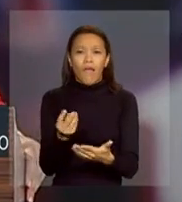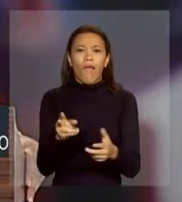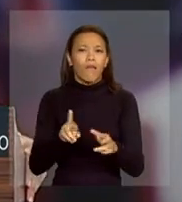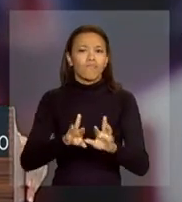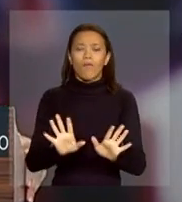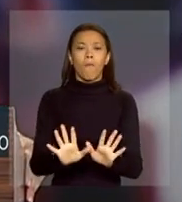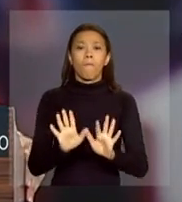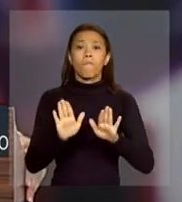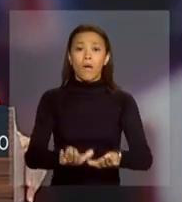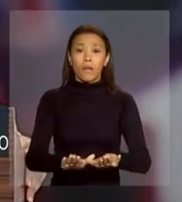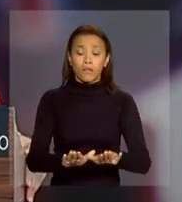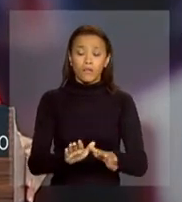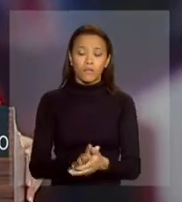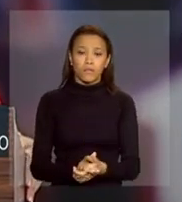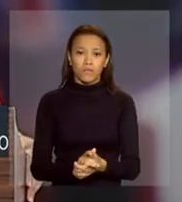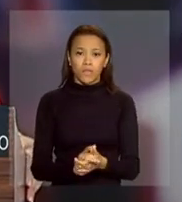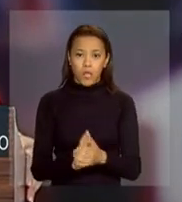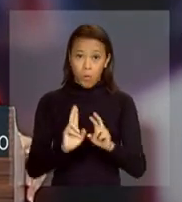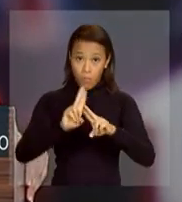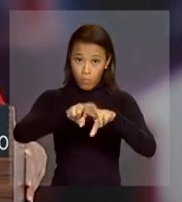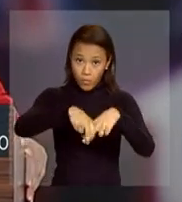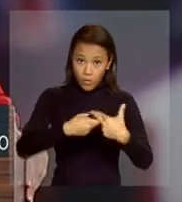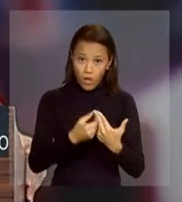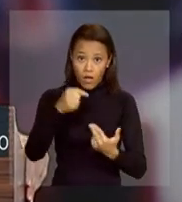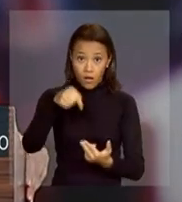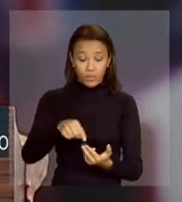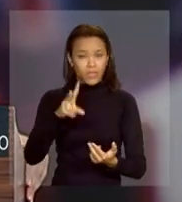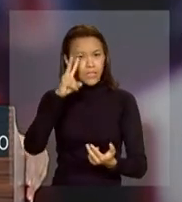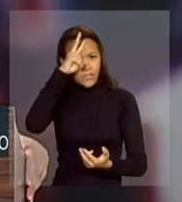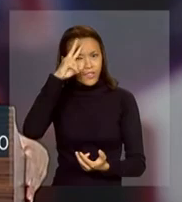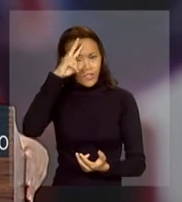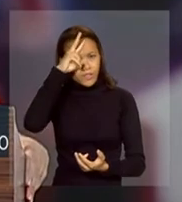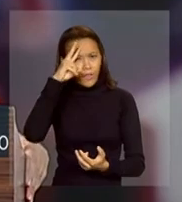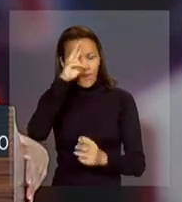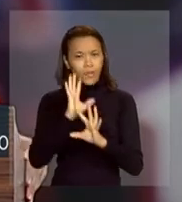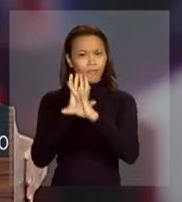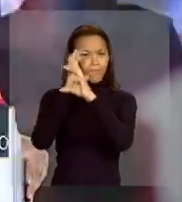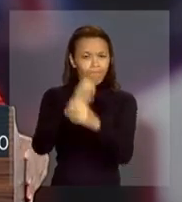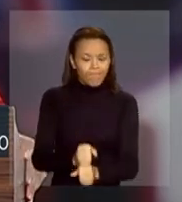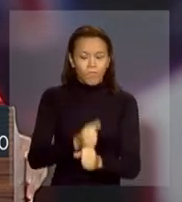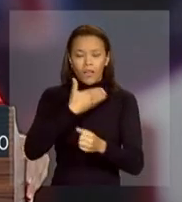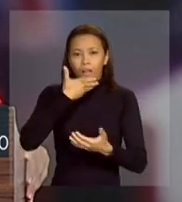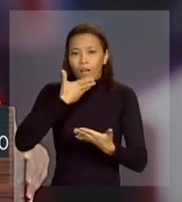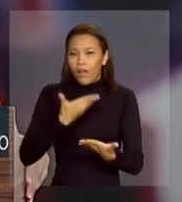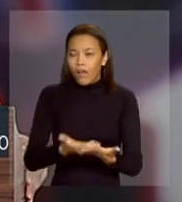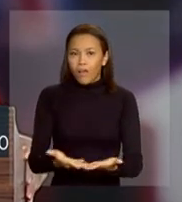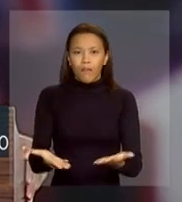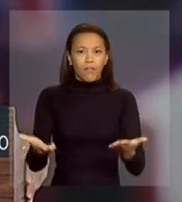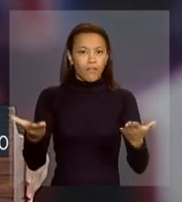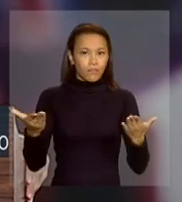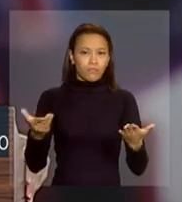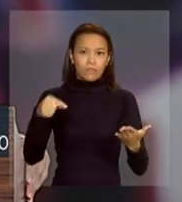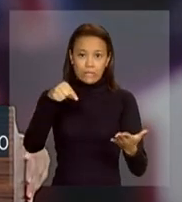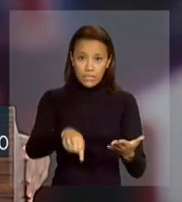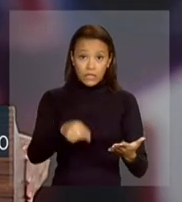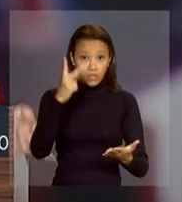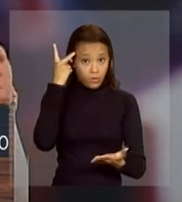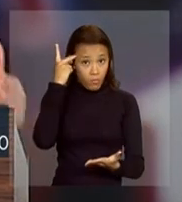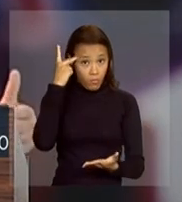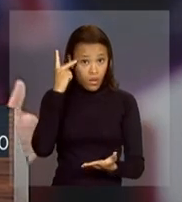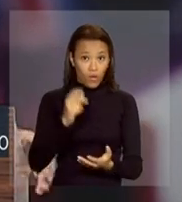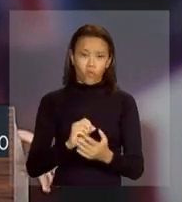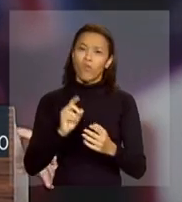mas pelo fato histórico Fantástico de que foi